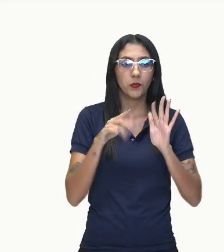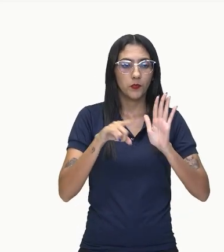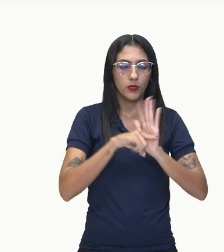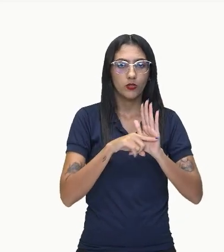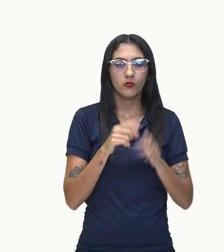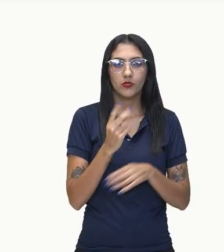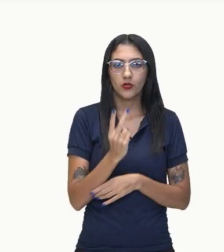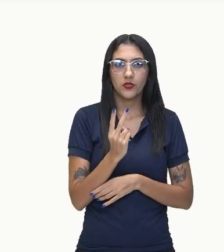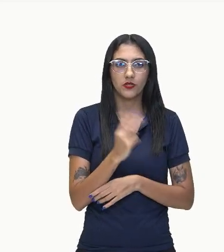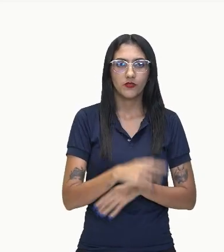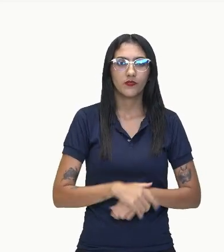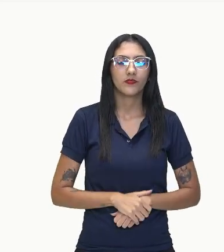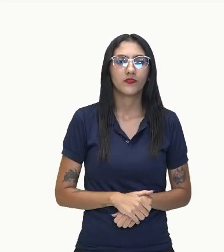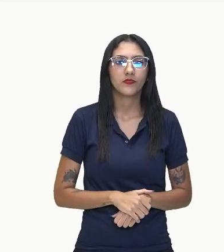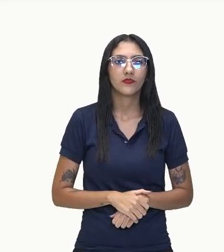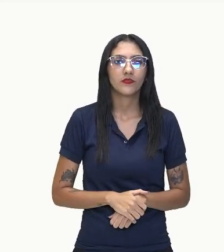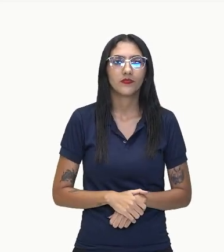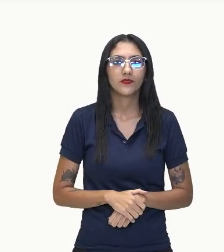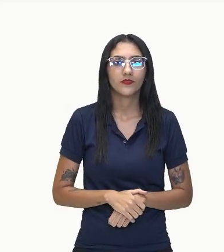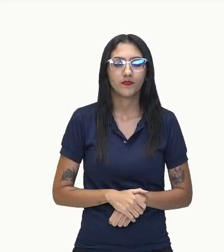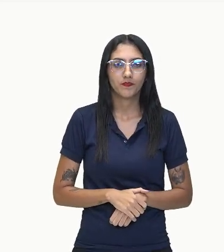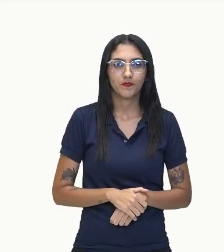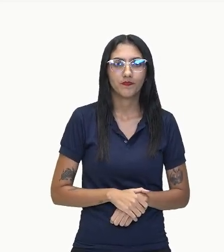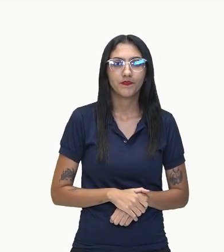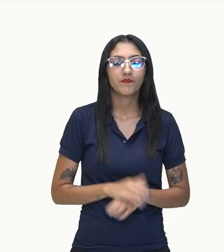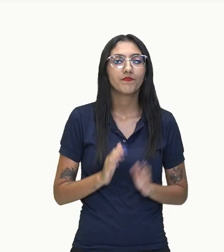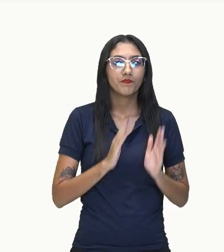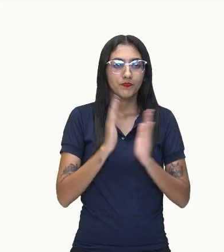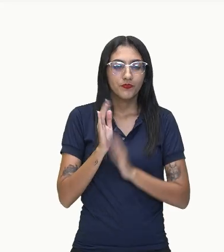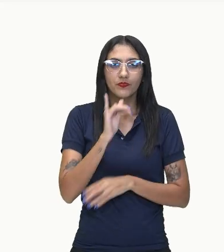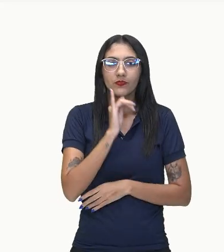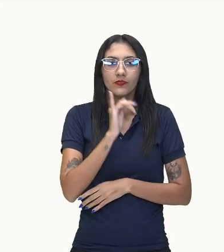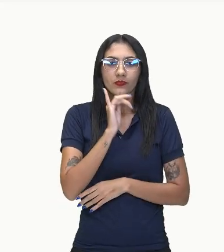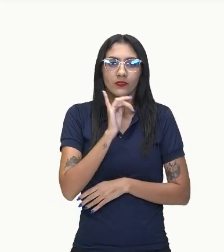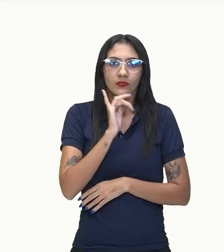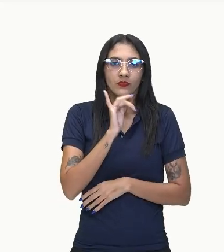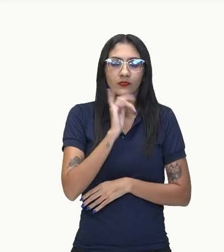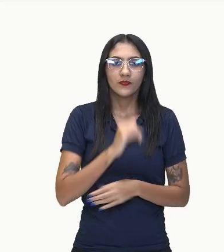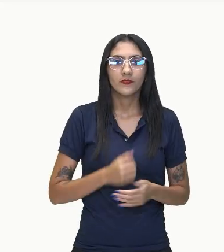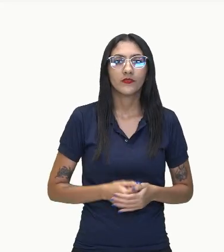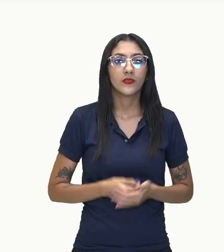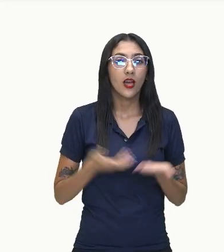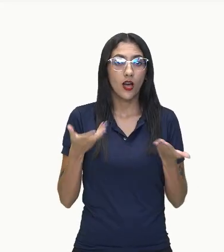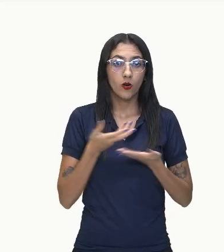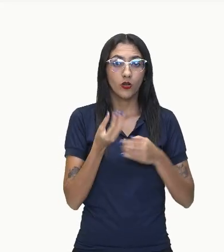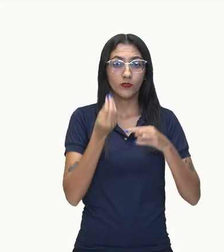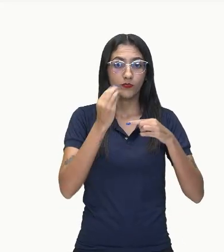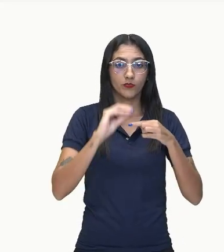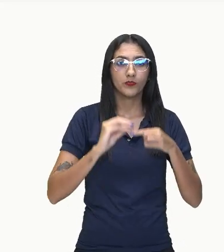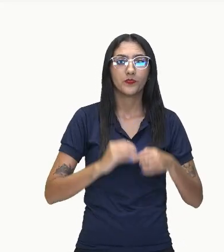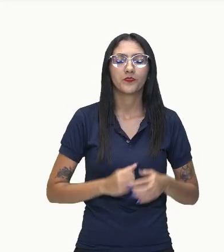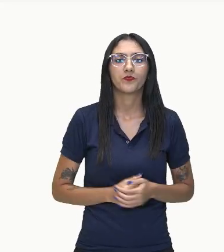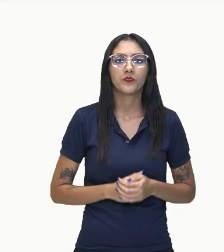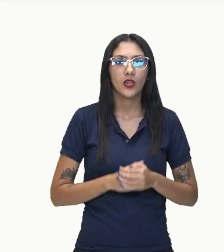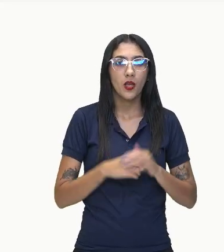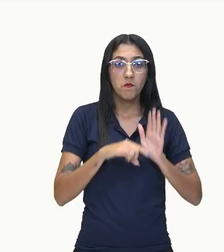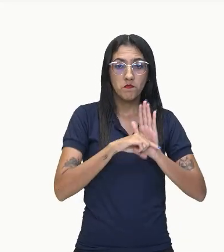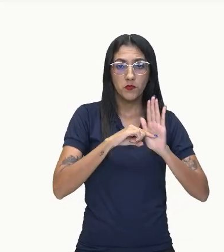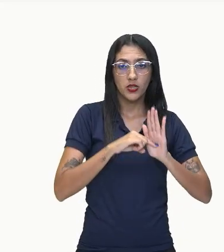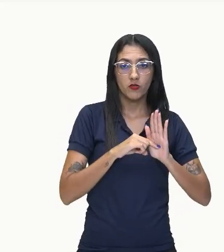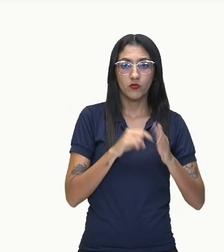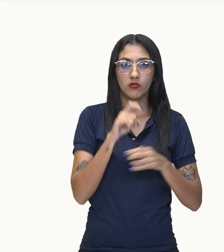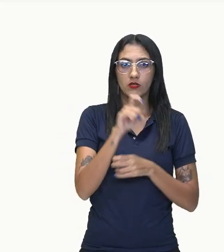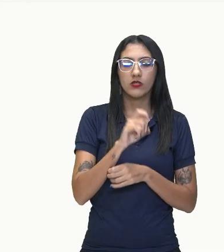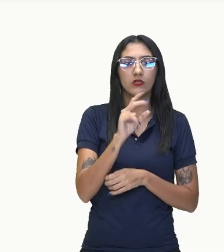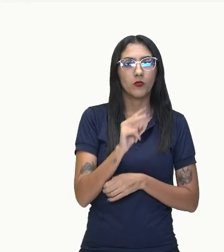2. Vamos para o item F. A nossa função é f de x igual a menos x ao